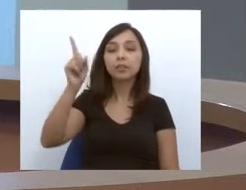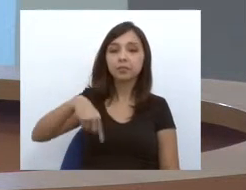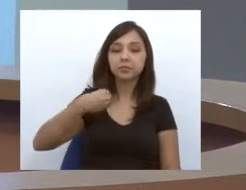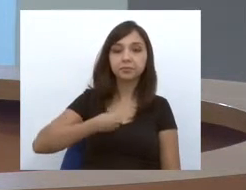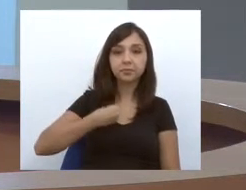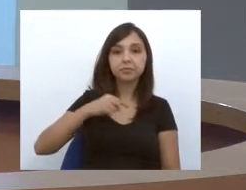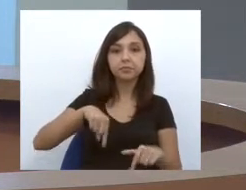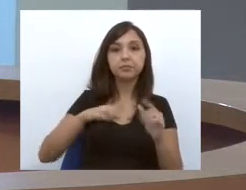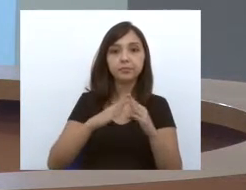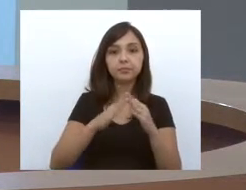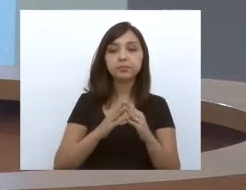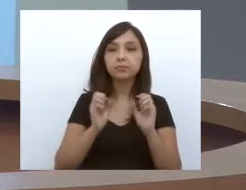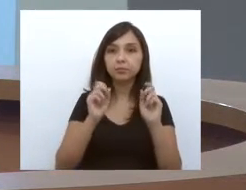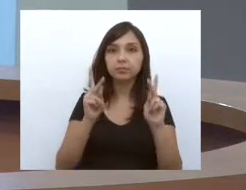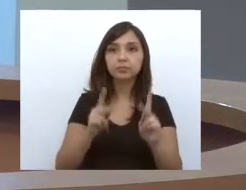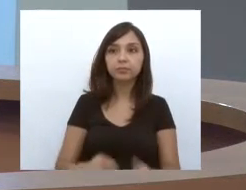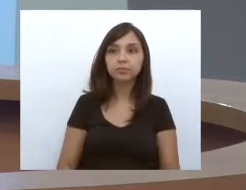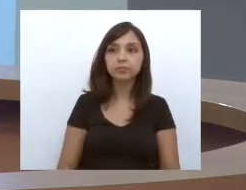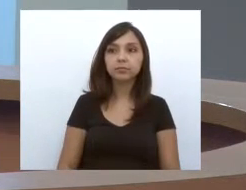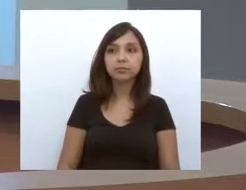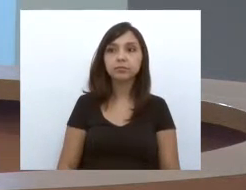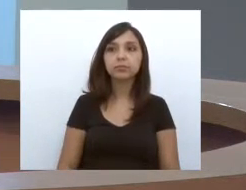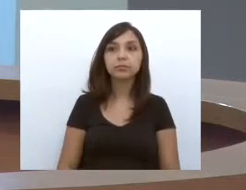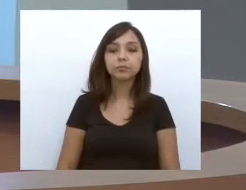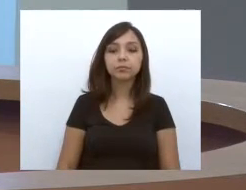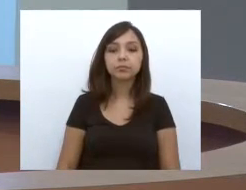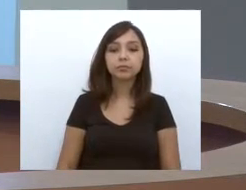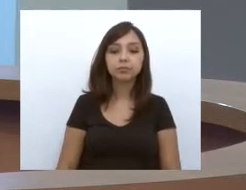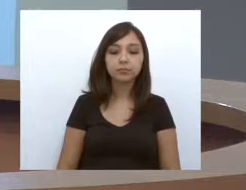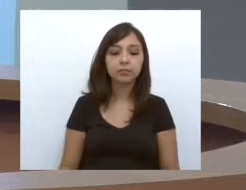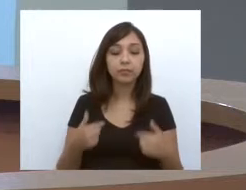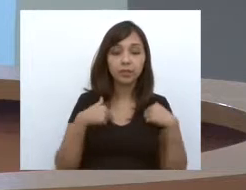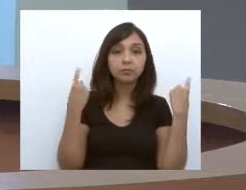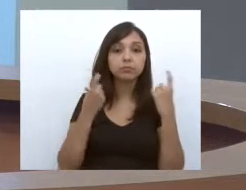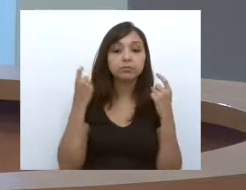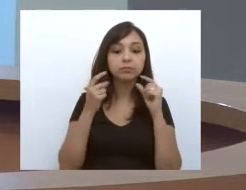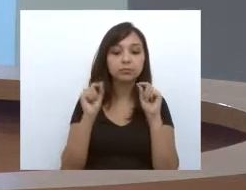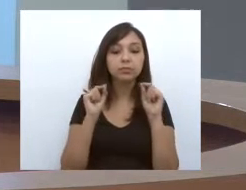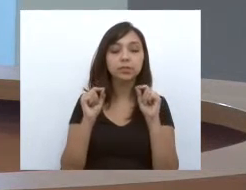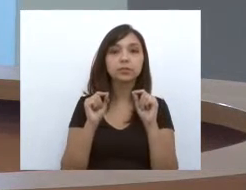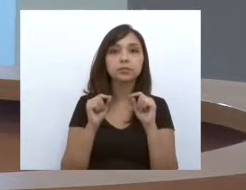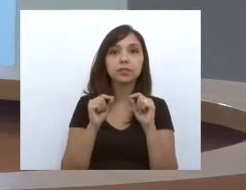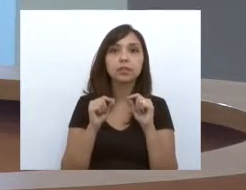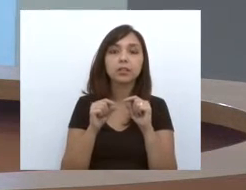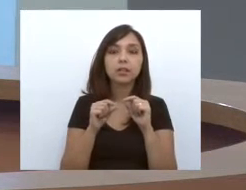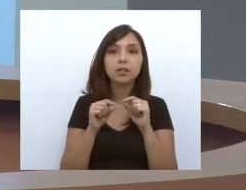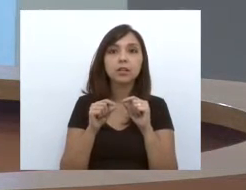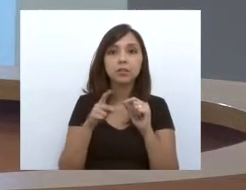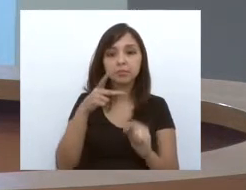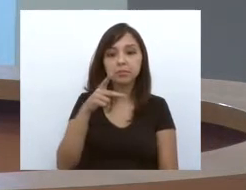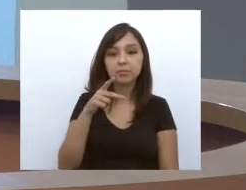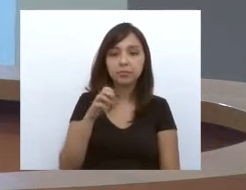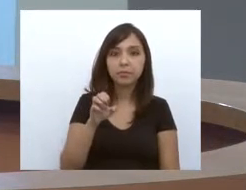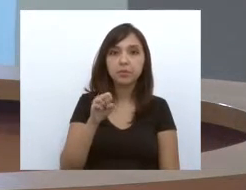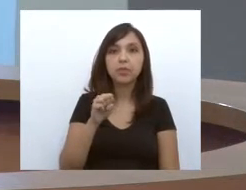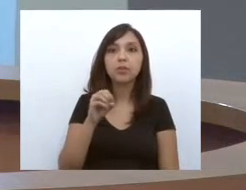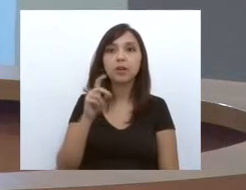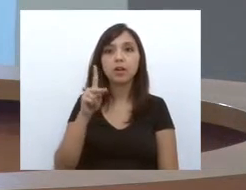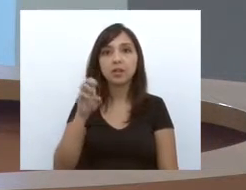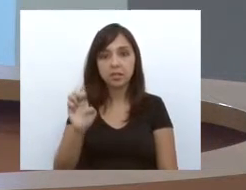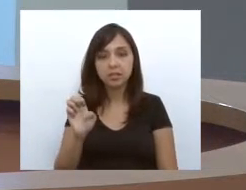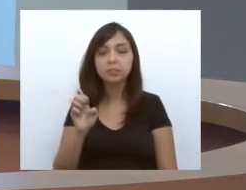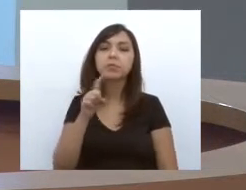casa. Ok. Deferido? Então, senhor presidente, a minha preocupação é o seguinte. Então, se fala na PESP que vai